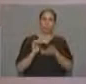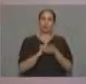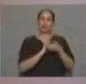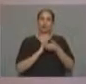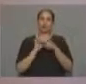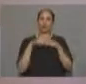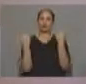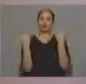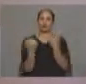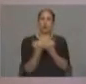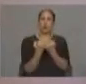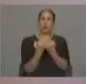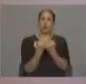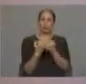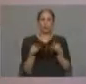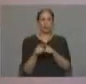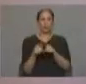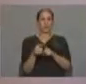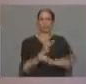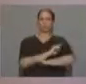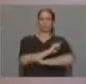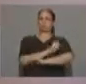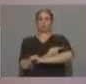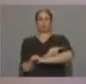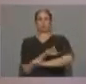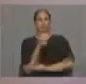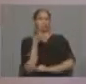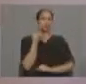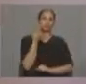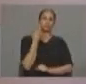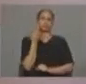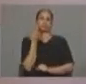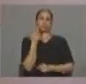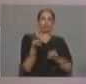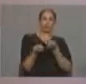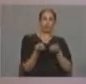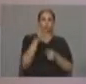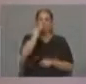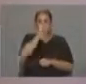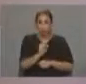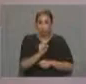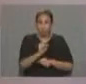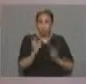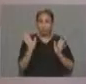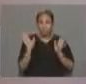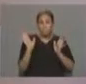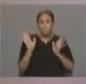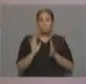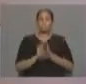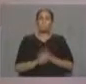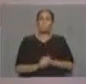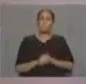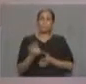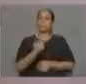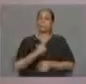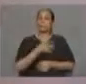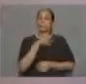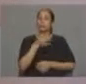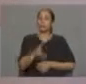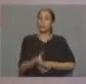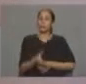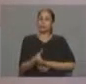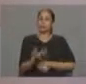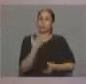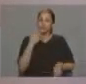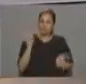substituído pela potência e ume presença da função enfim temos de dizer que não se inspira